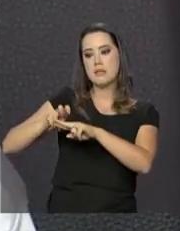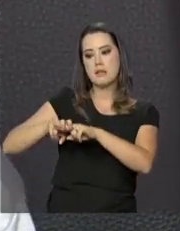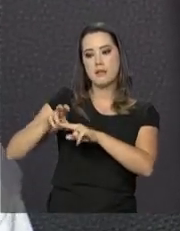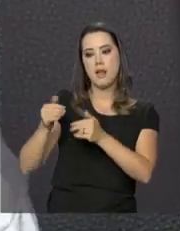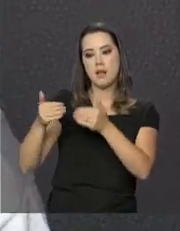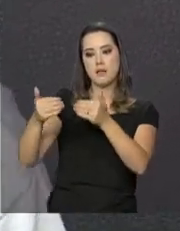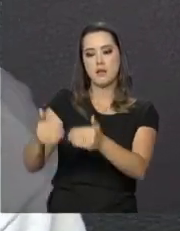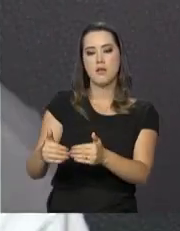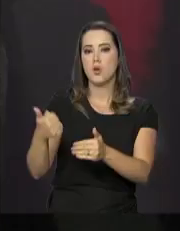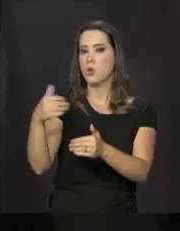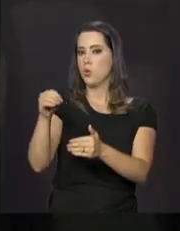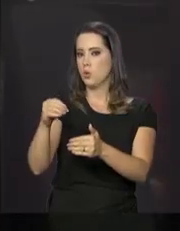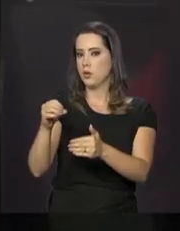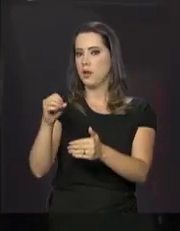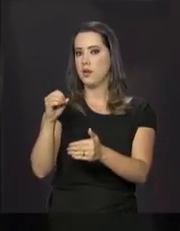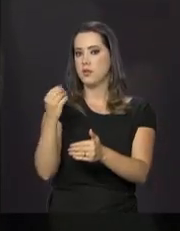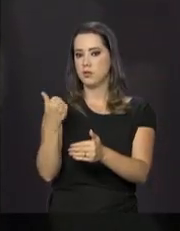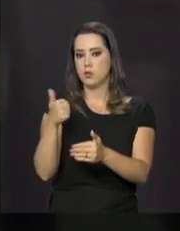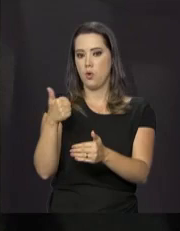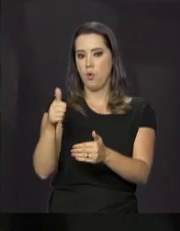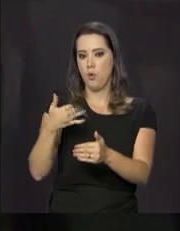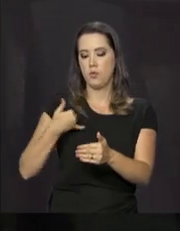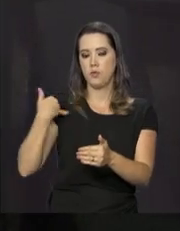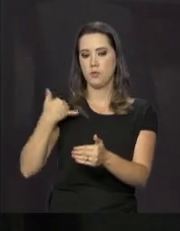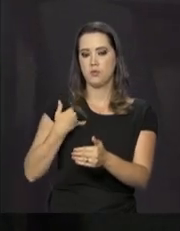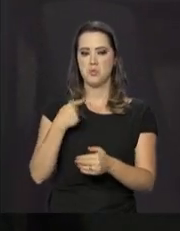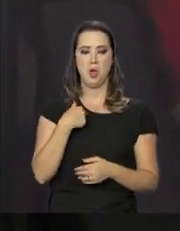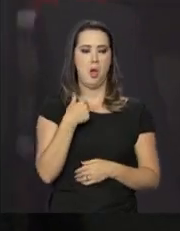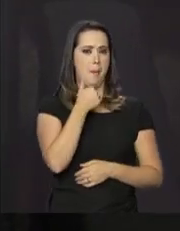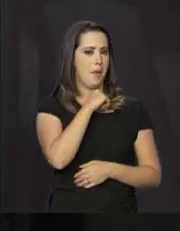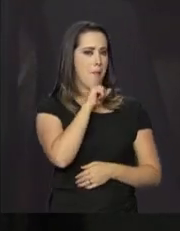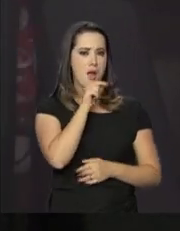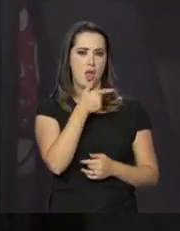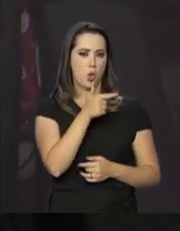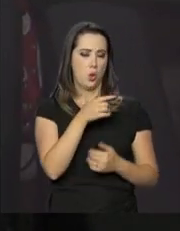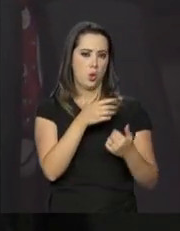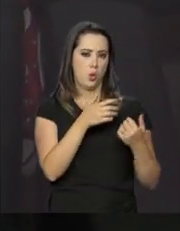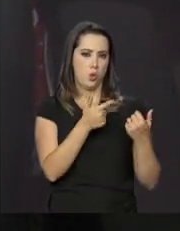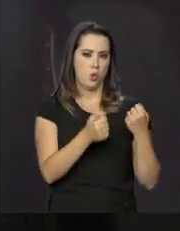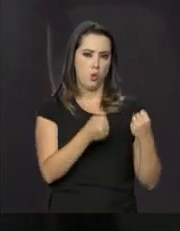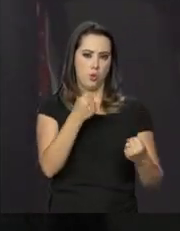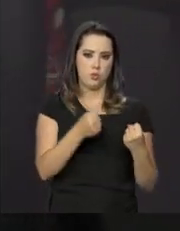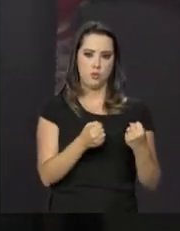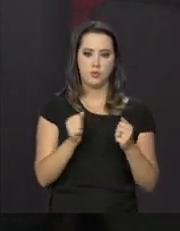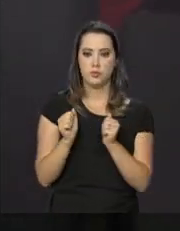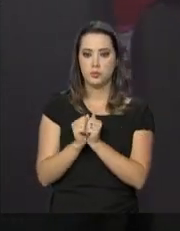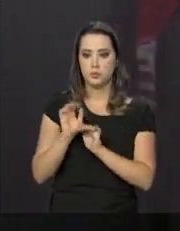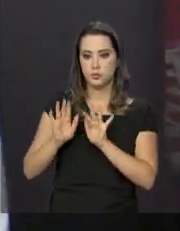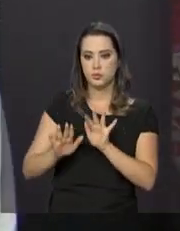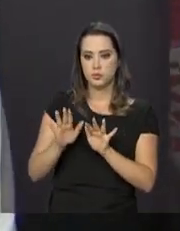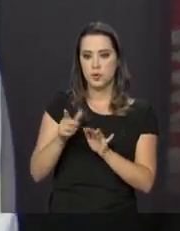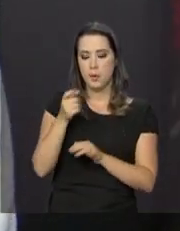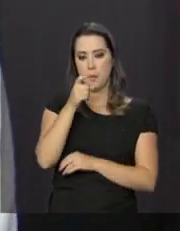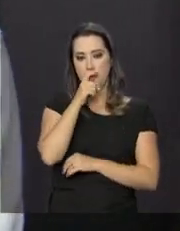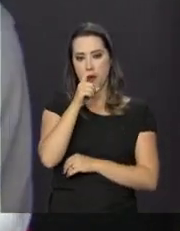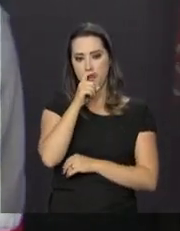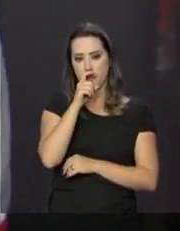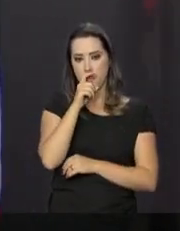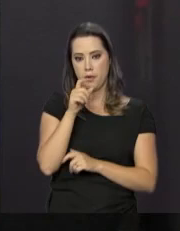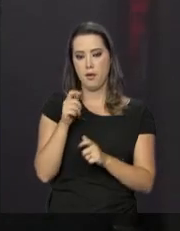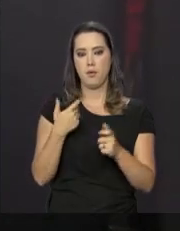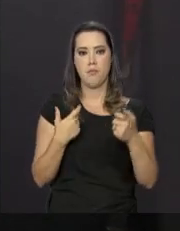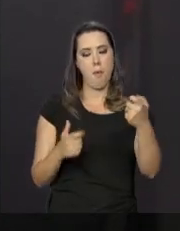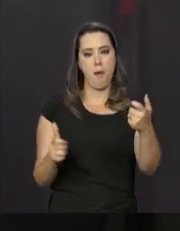10 anos ou com 11. A minha mãe não dirige. Aí, quando a minha mãe tá do lado, de vez em quando meu pai tá mexendo no celular na hora